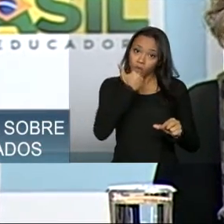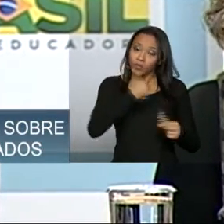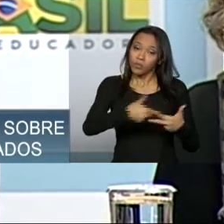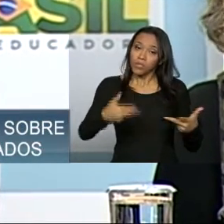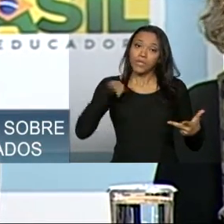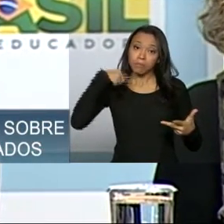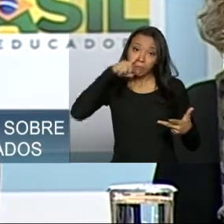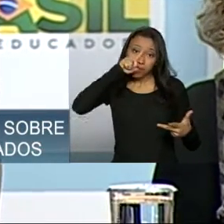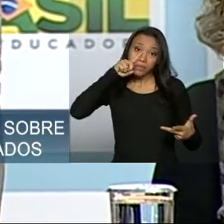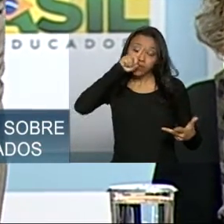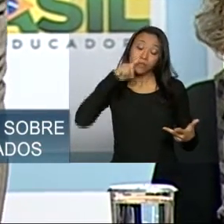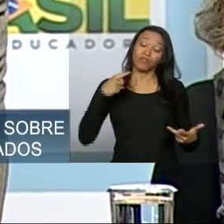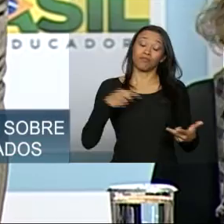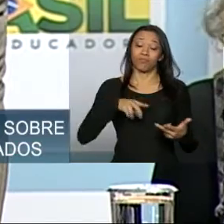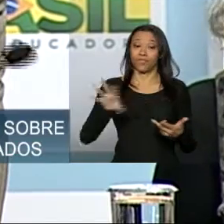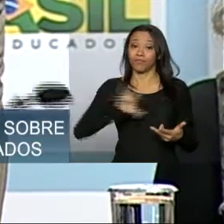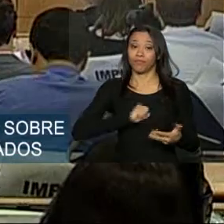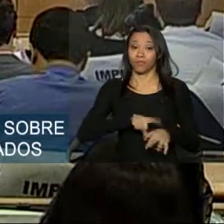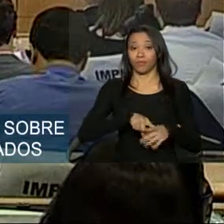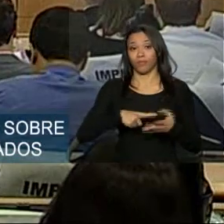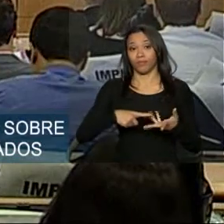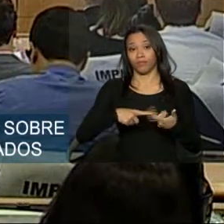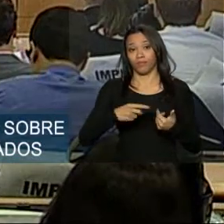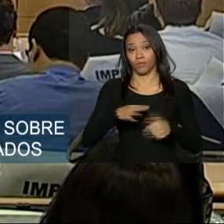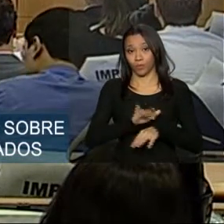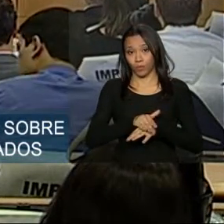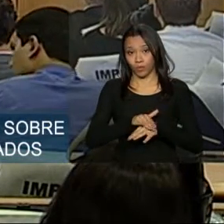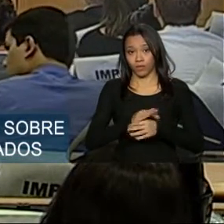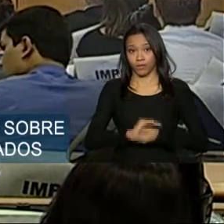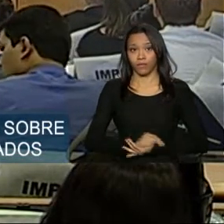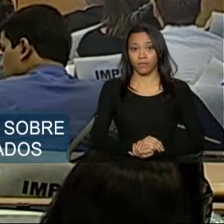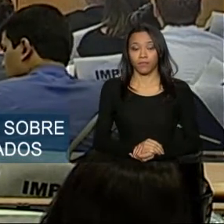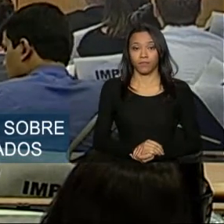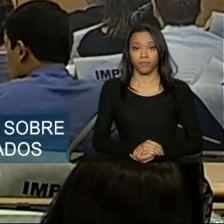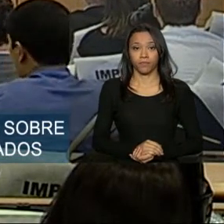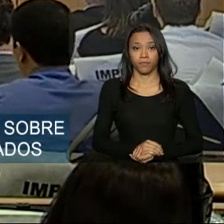risco importantíssimo para uma série de doenças. Obrigado, Débora.